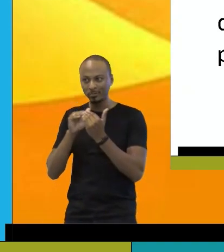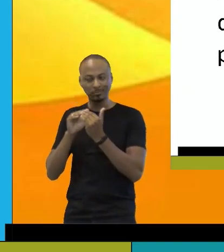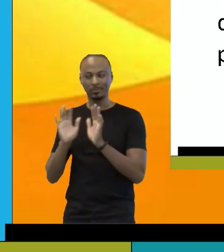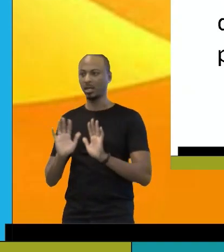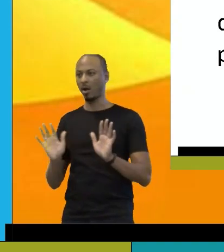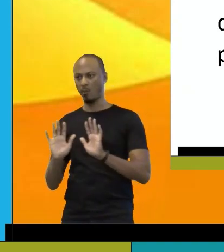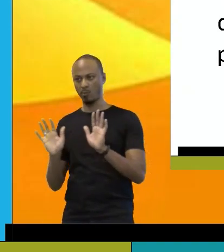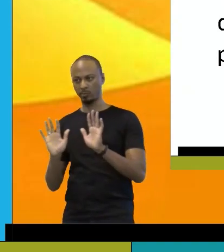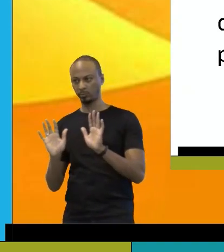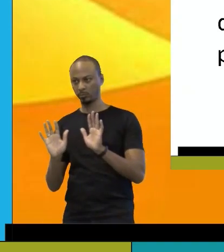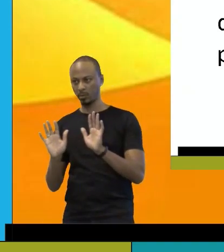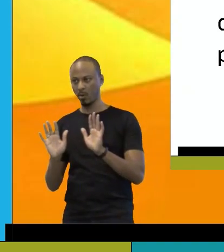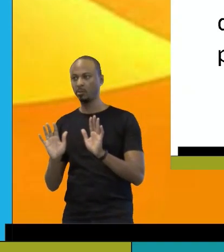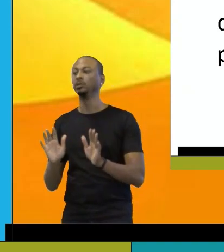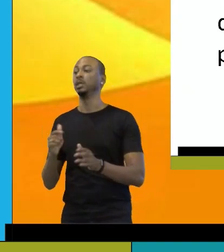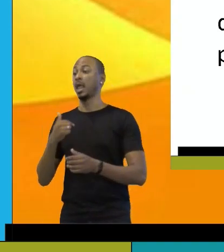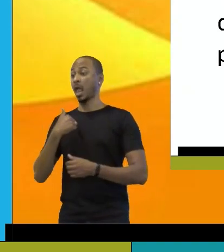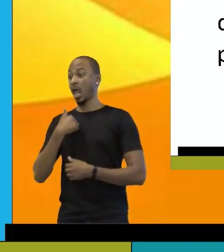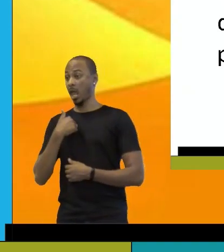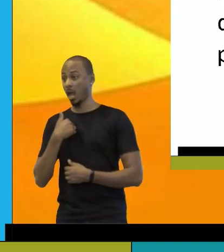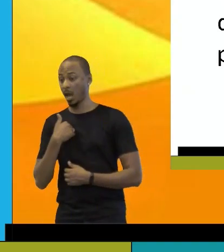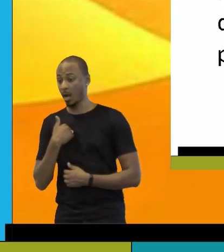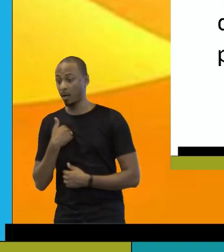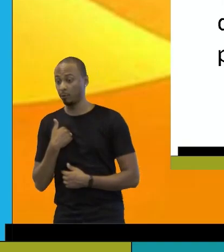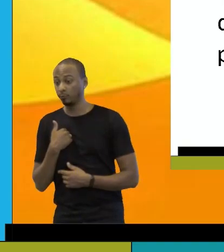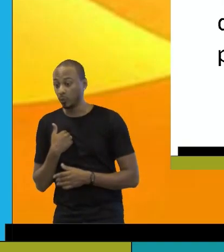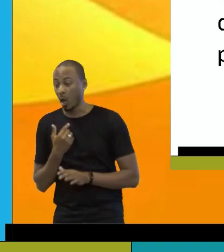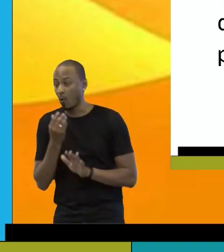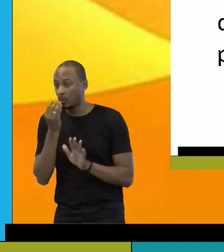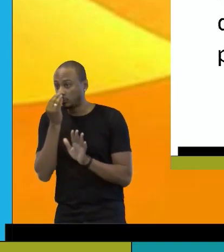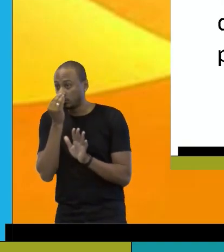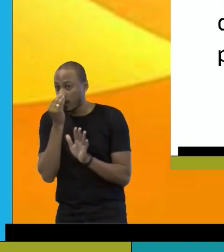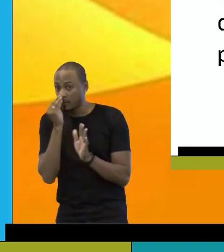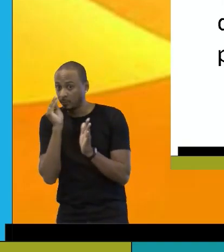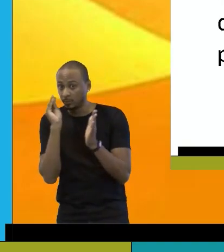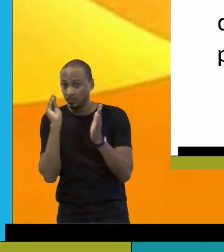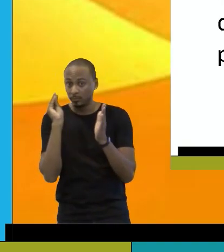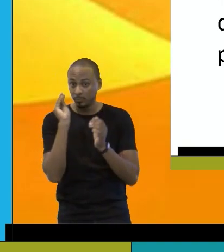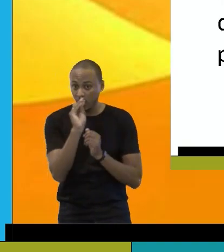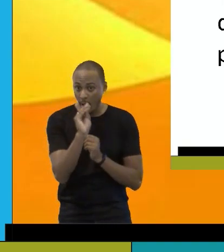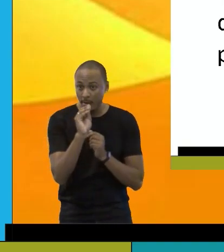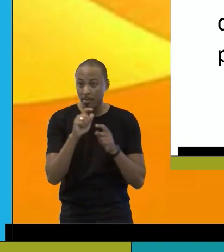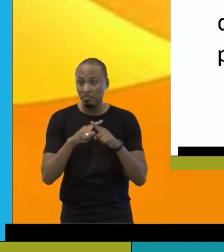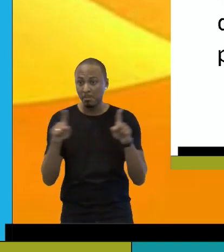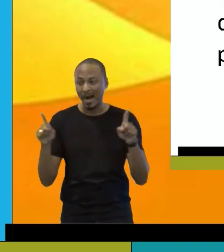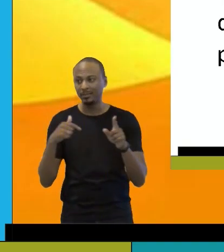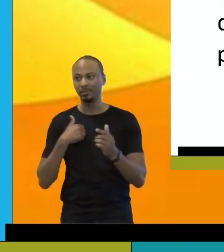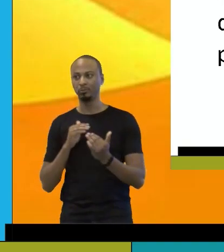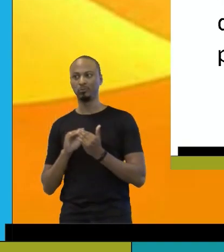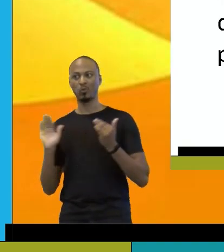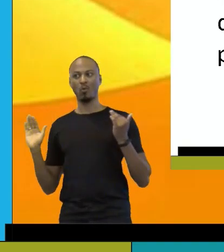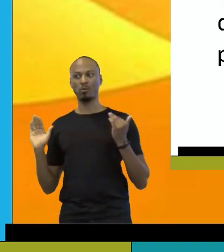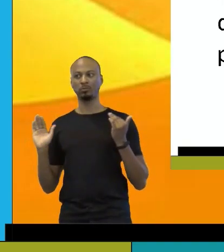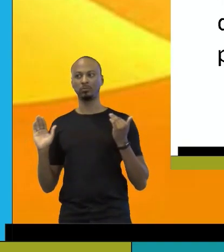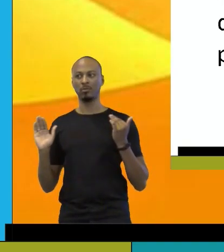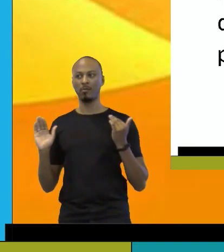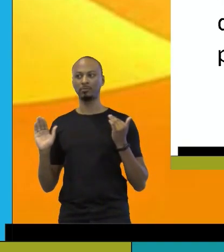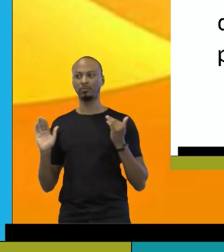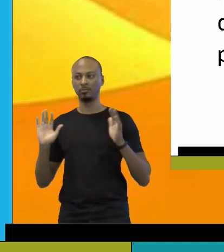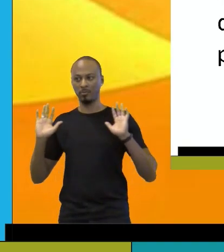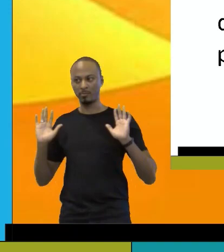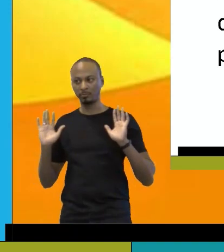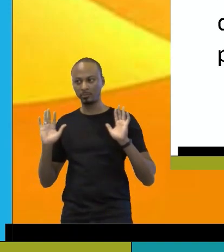Não que eu concorde. Não que eu defenda, mas eu não ignoro. Eu não ignoro a opinião antiga e